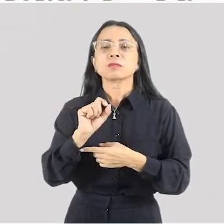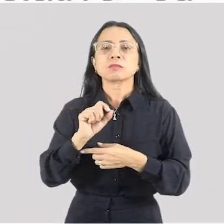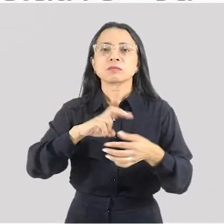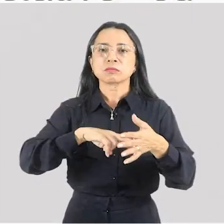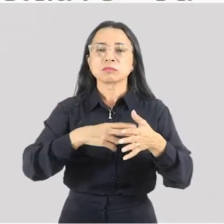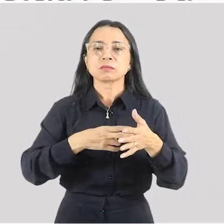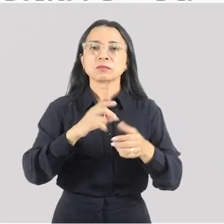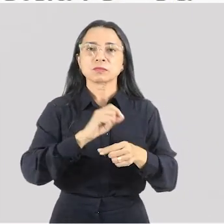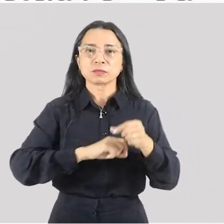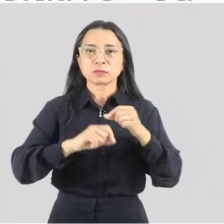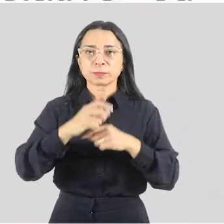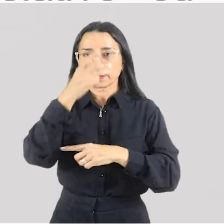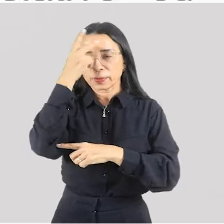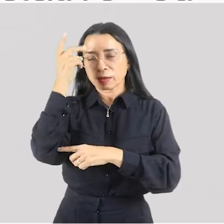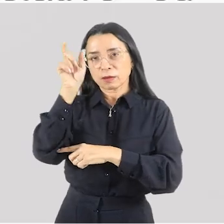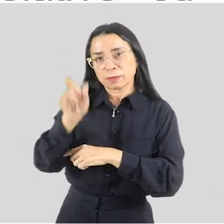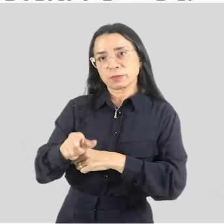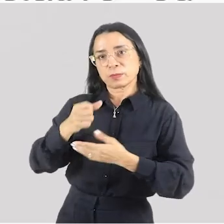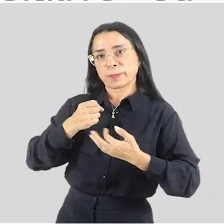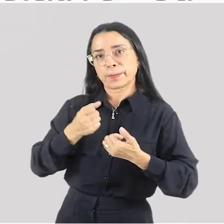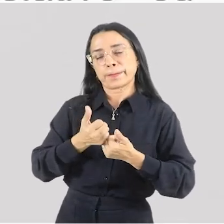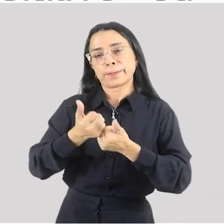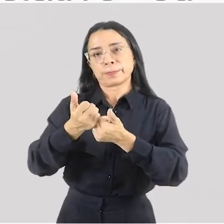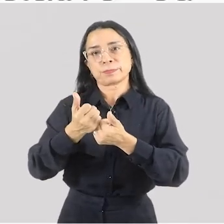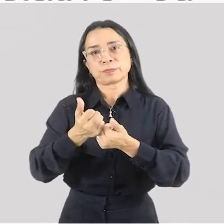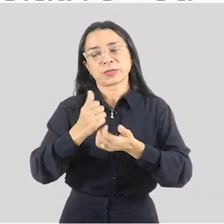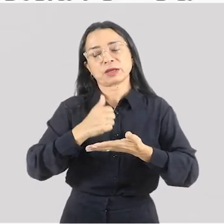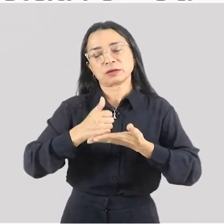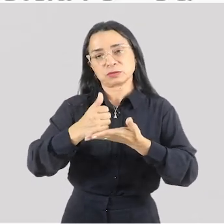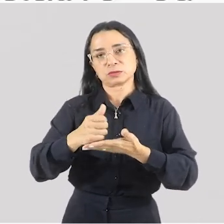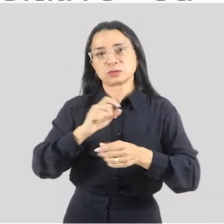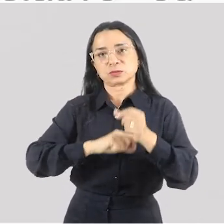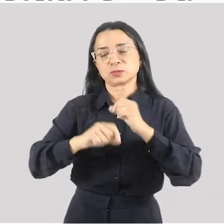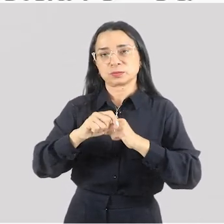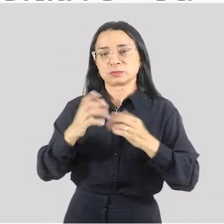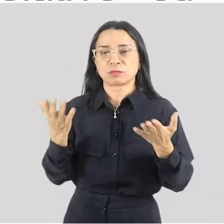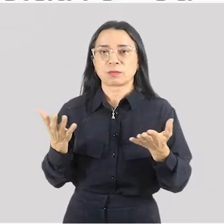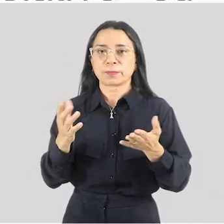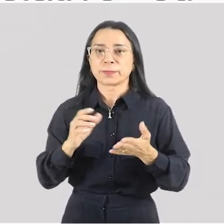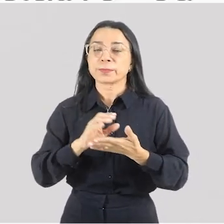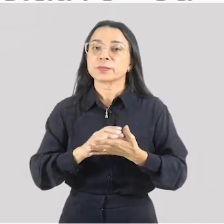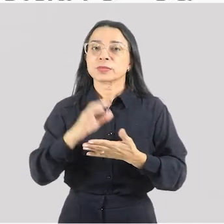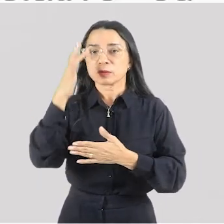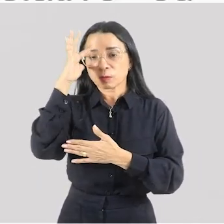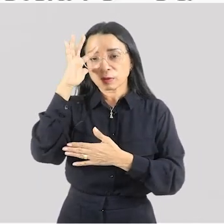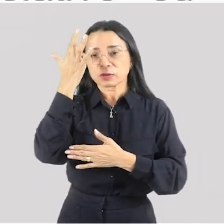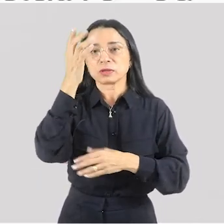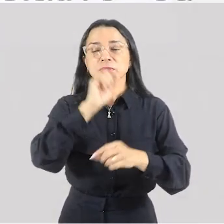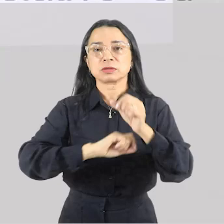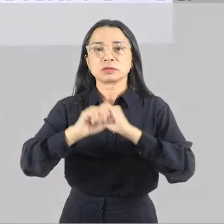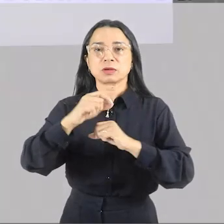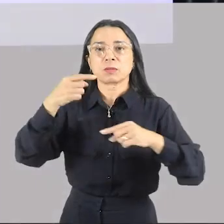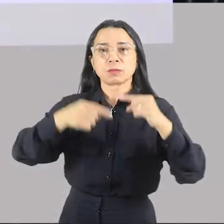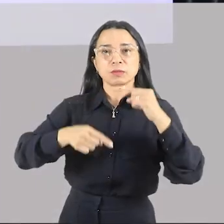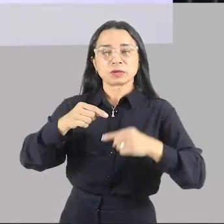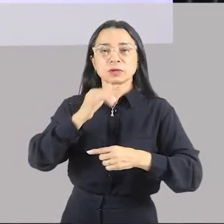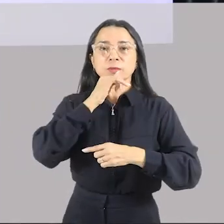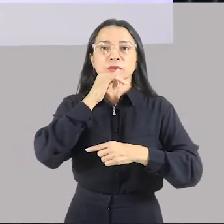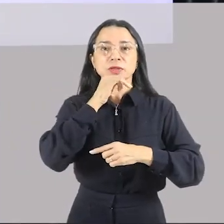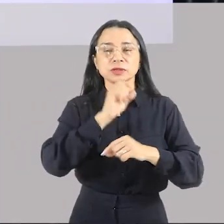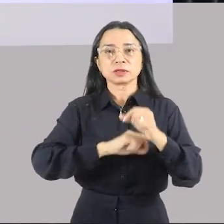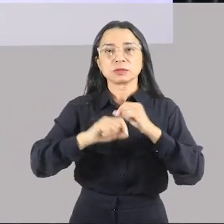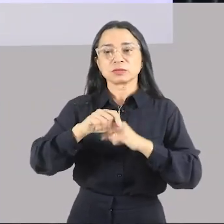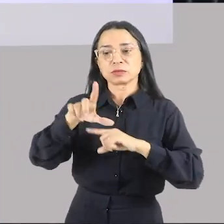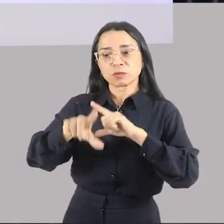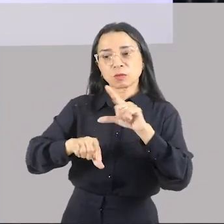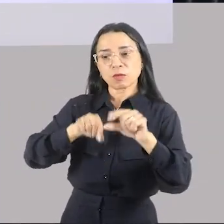em que o indivíduo contribui diretamente ou indiretamente para uma decisão política. Por exemplo, quando a gente